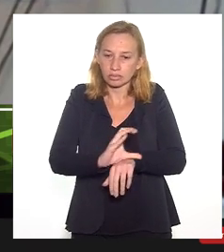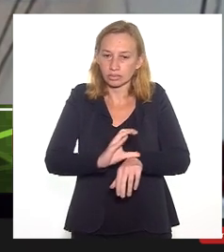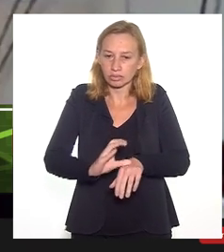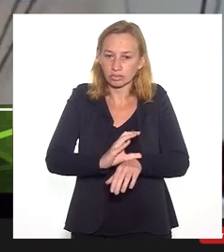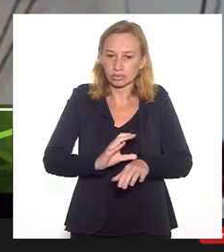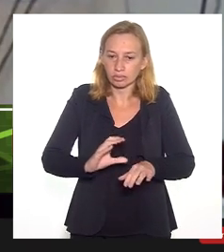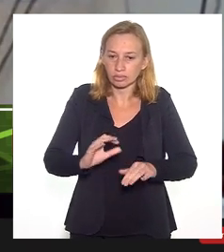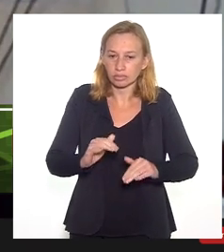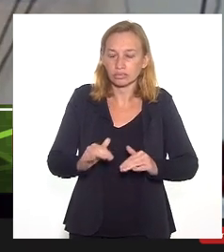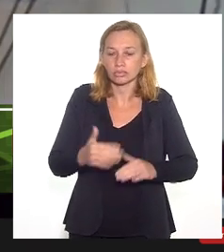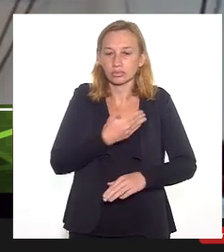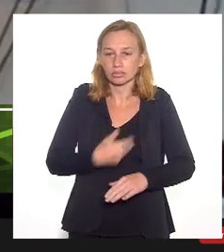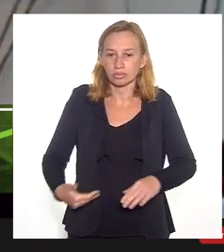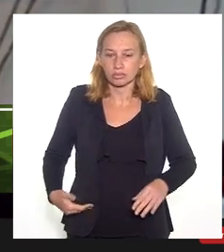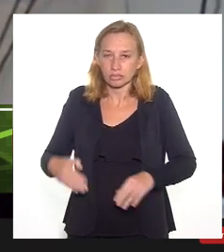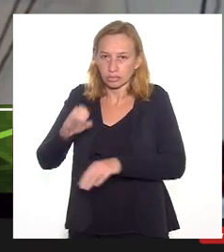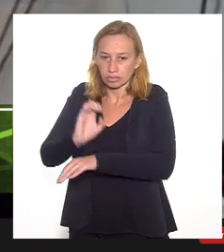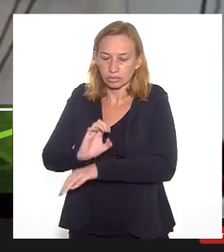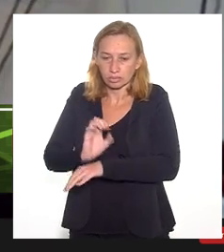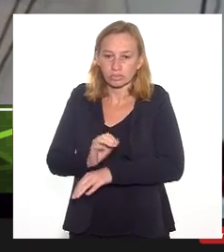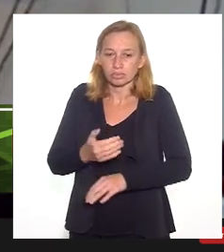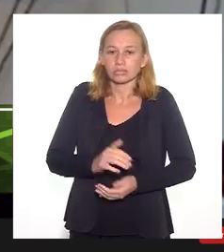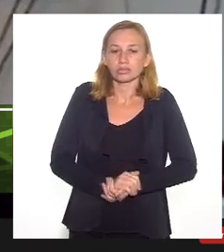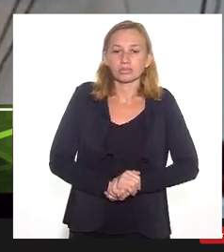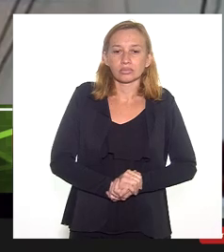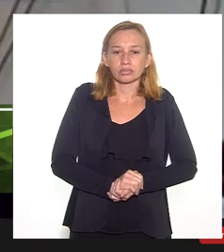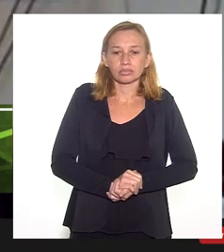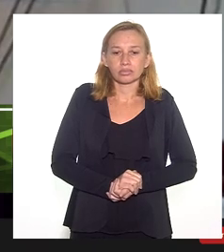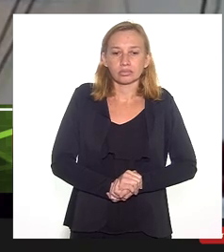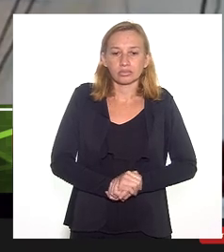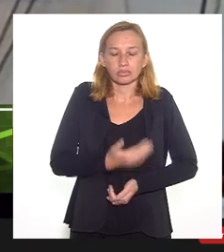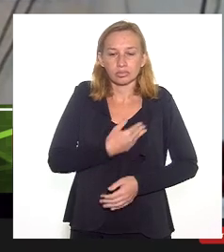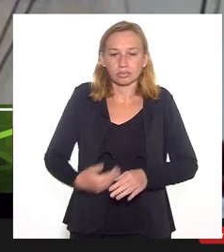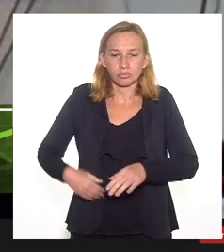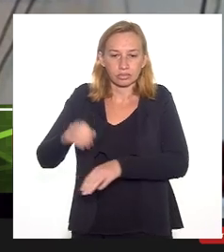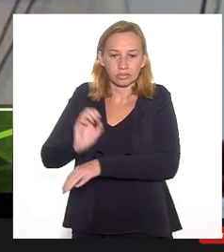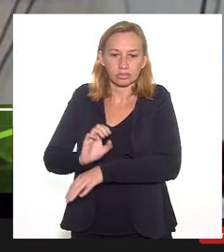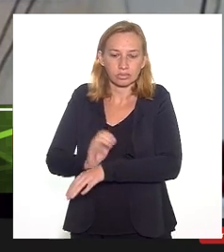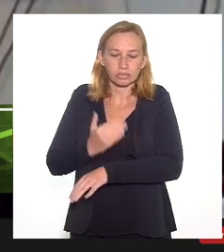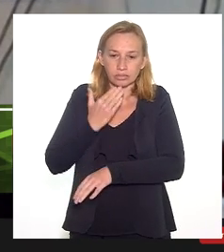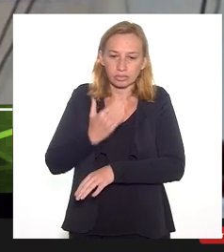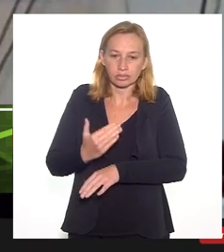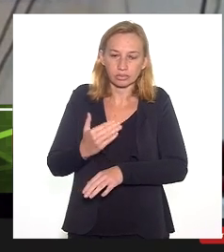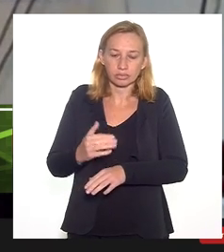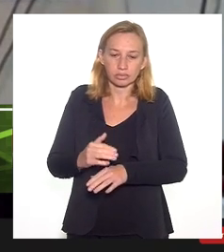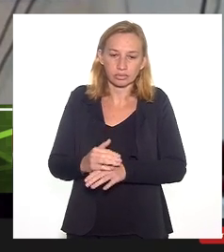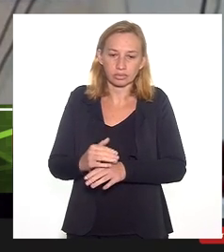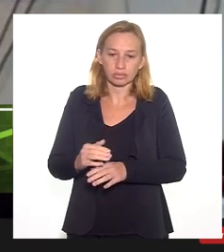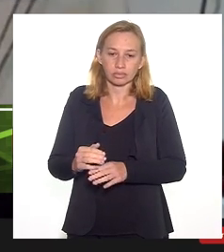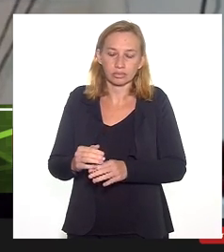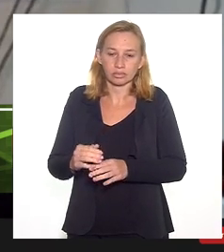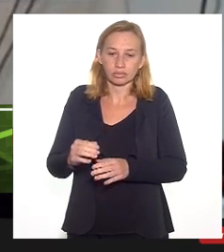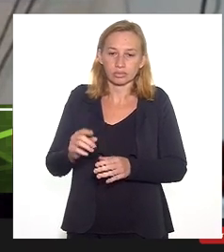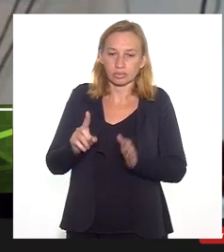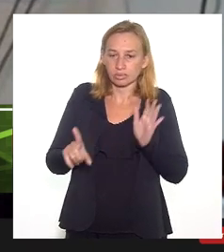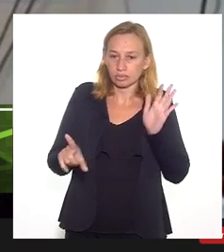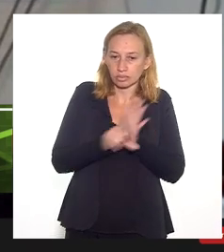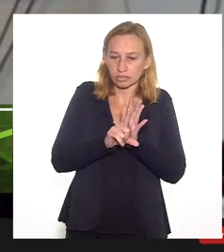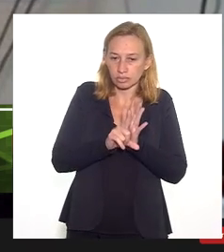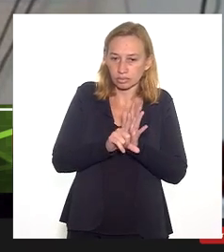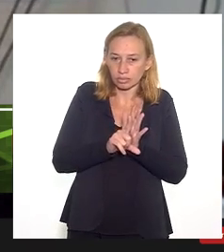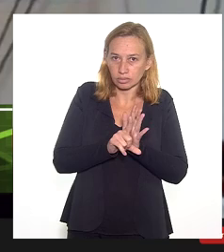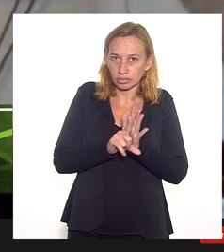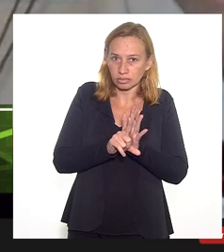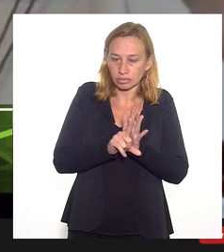movido pelo governo do estado o governo do estado ele pediu uma medida cautelar uma liminar que foi negada a lei está vigente